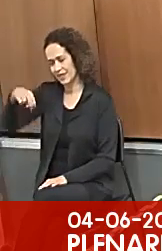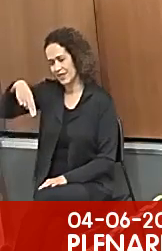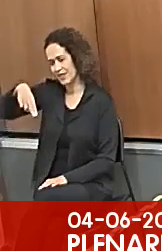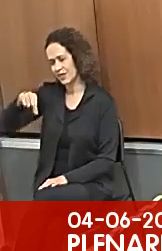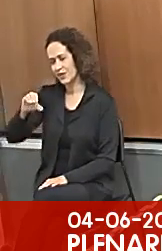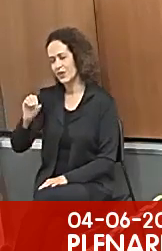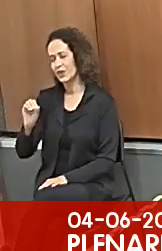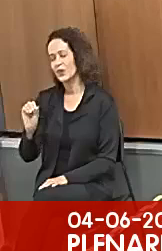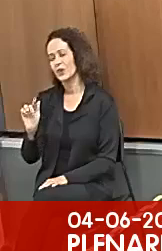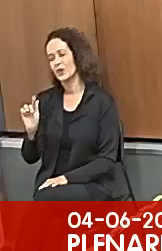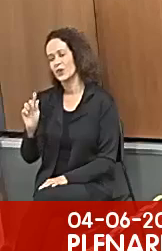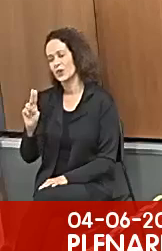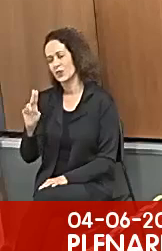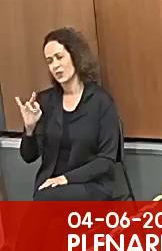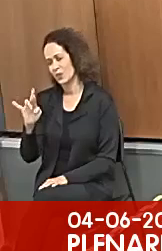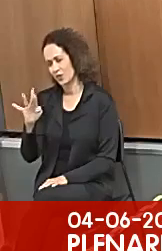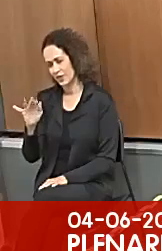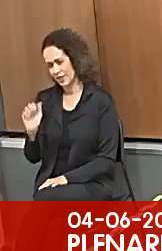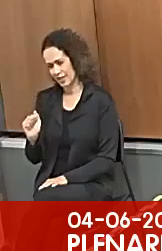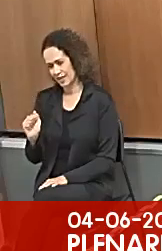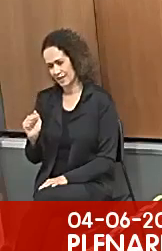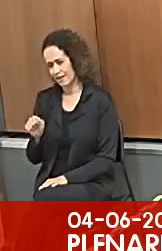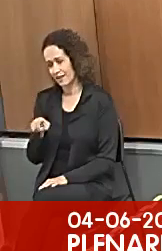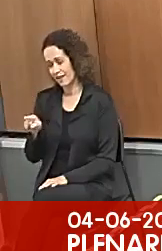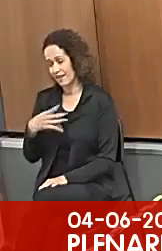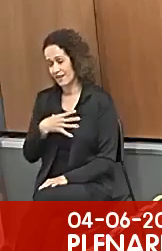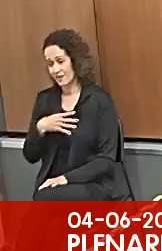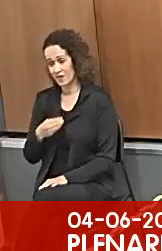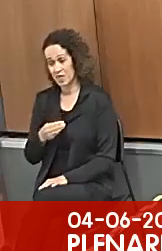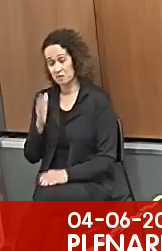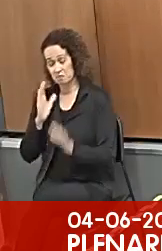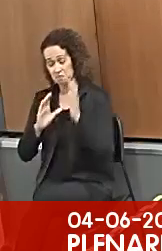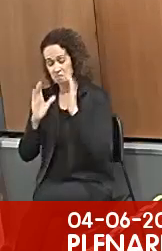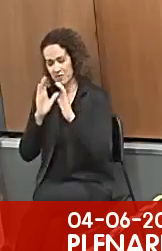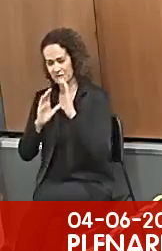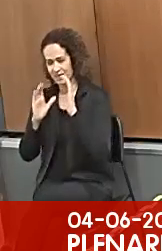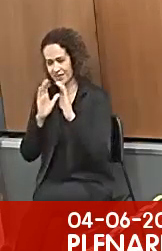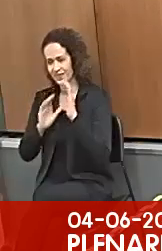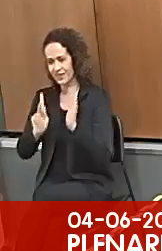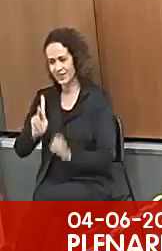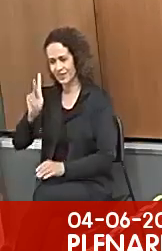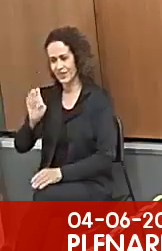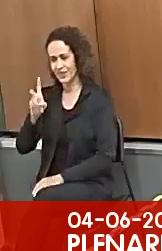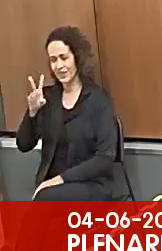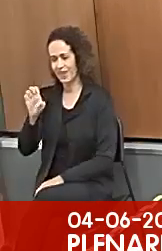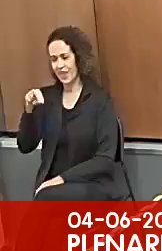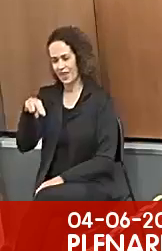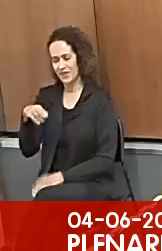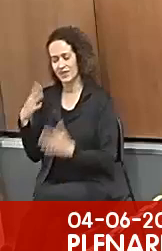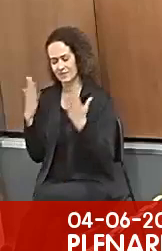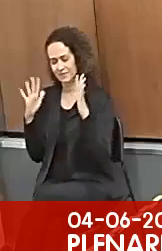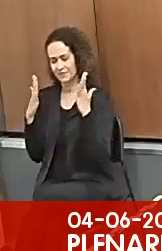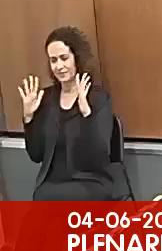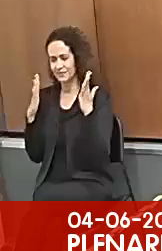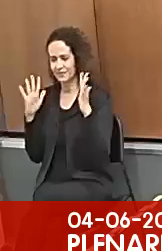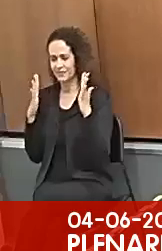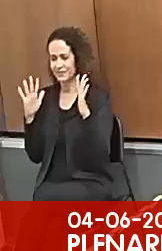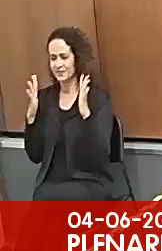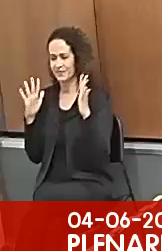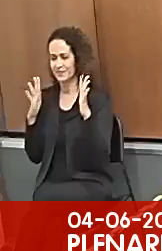Souza, mãe do nosso cantor Kevin Nogueira Gregório. Uma salva de palmas aí para o nosso querido Kevin,